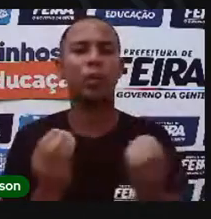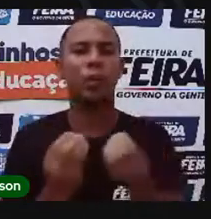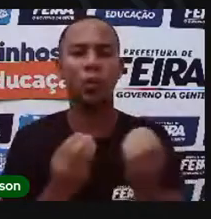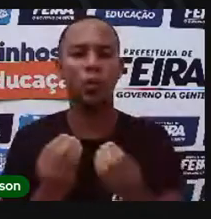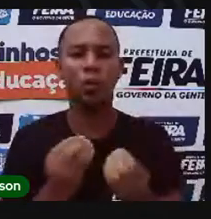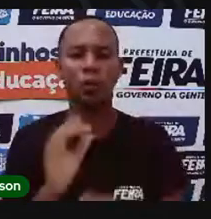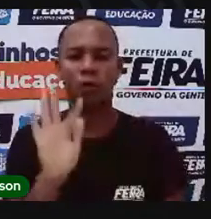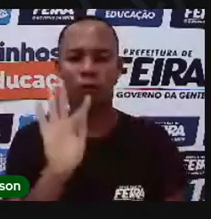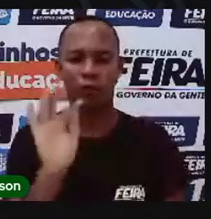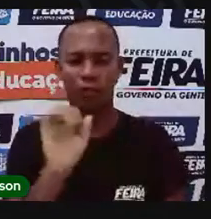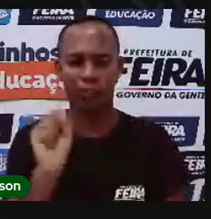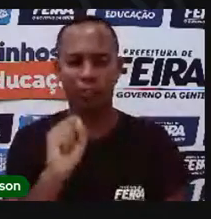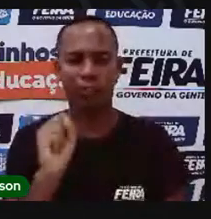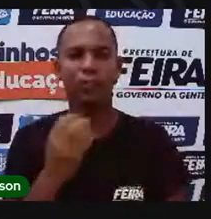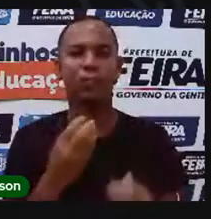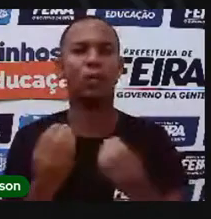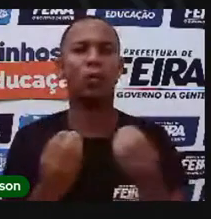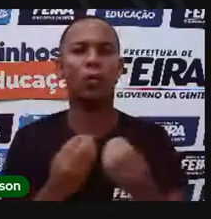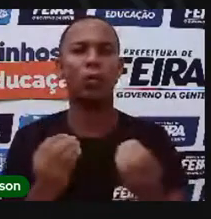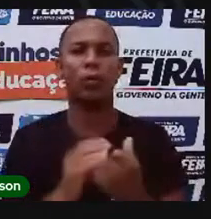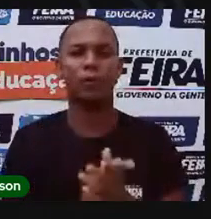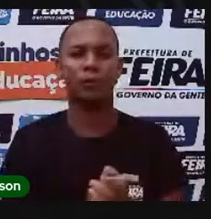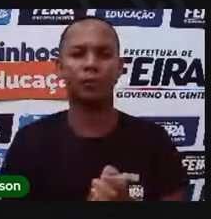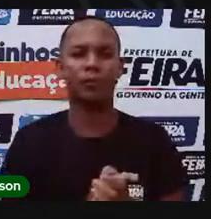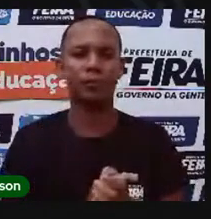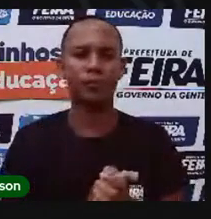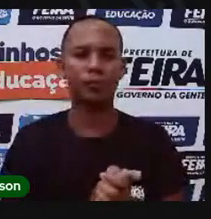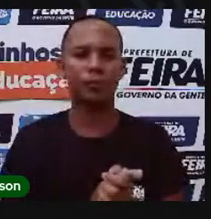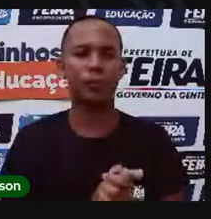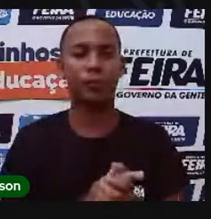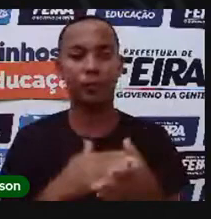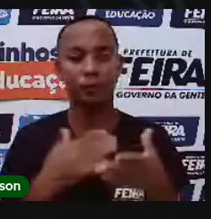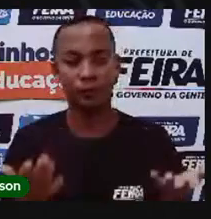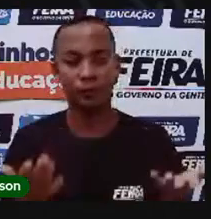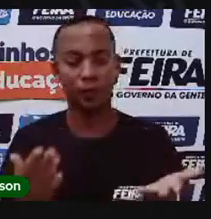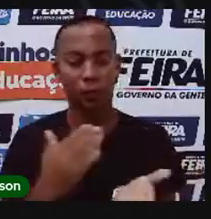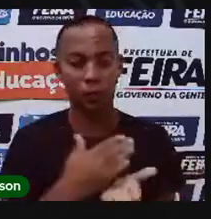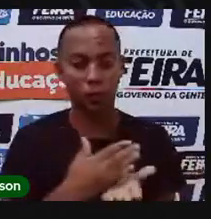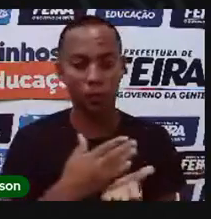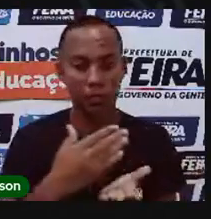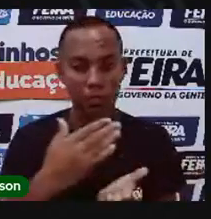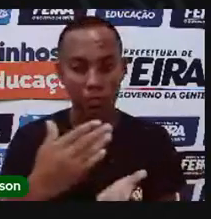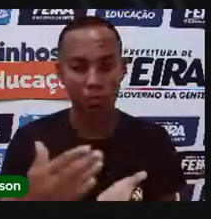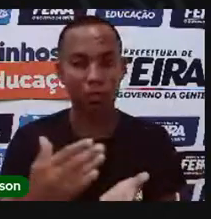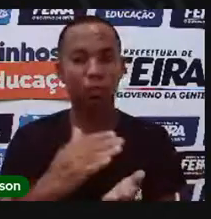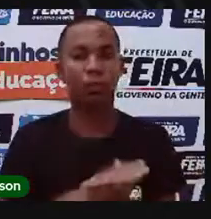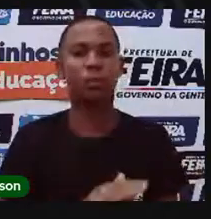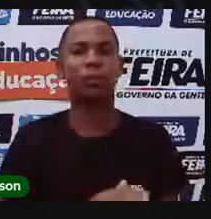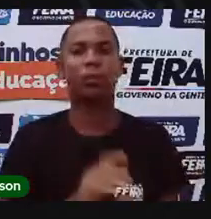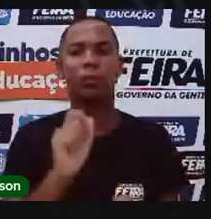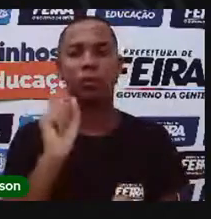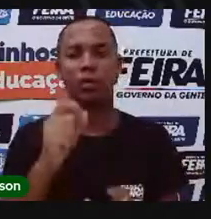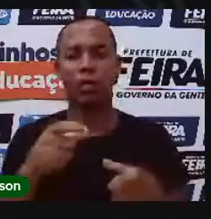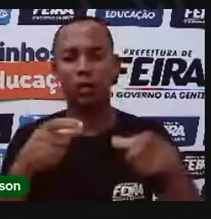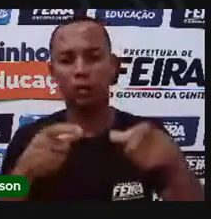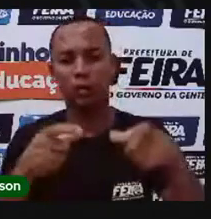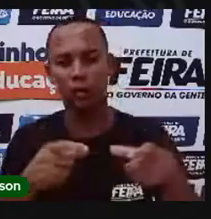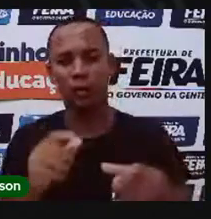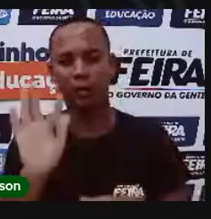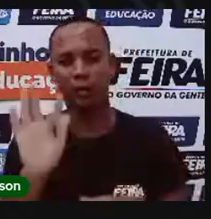Ana, né? Então, Feira de Santana ela foi surgindo a partir de uma feira, e por